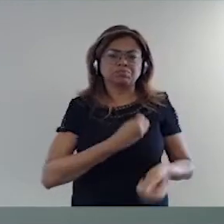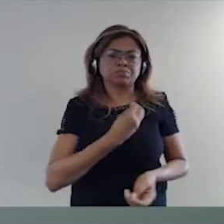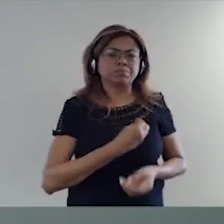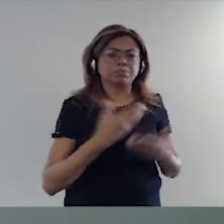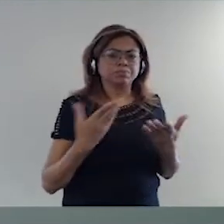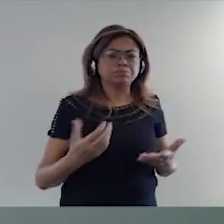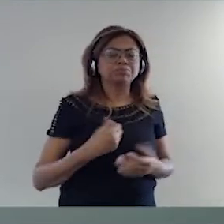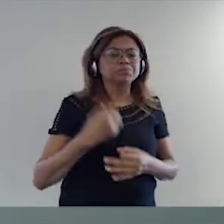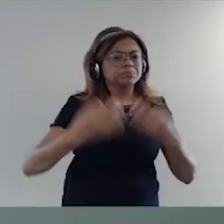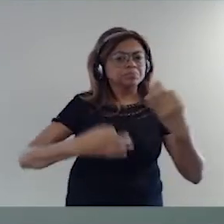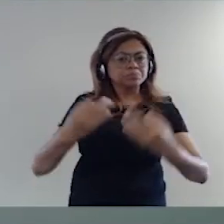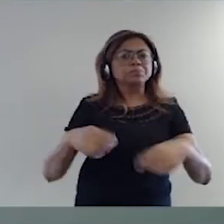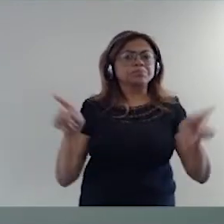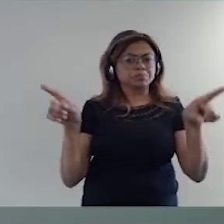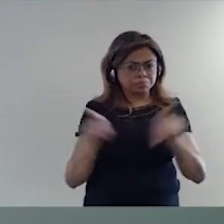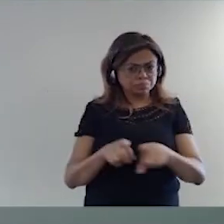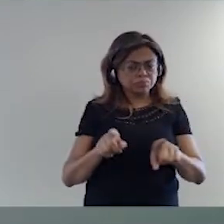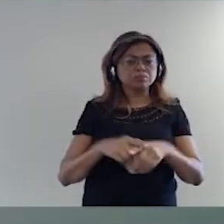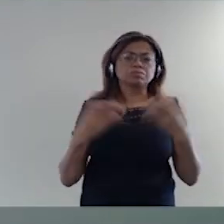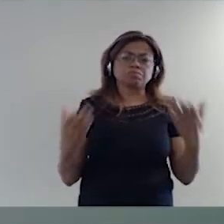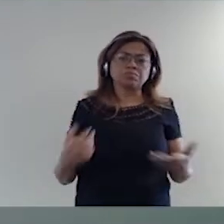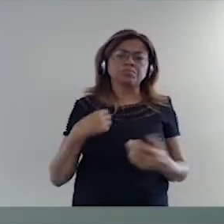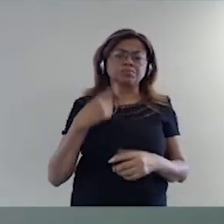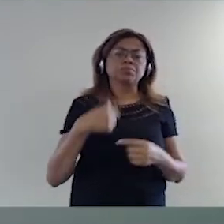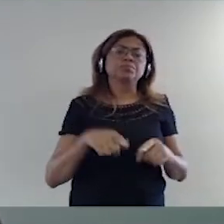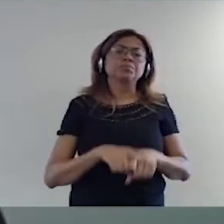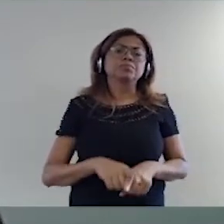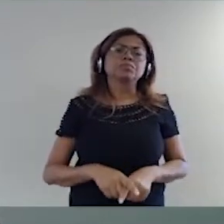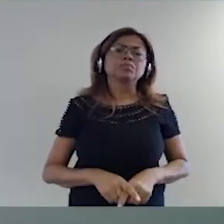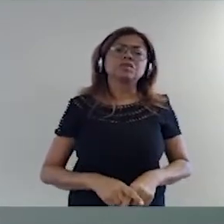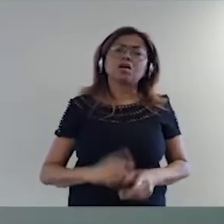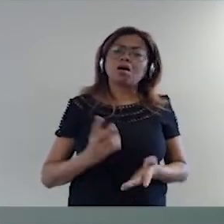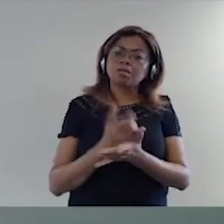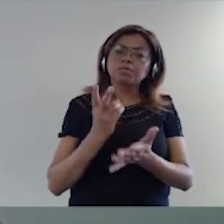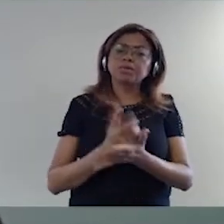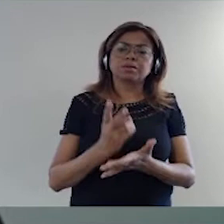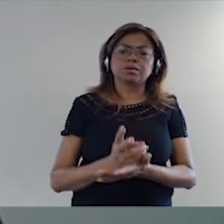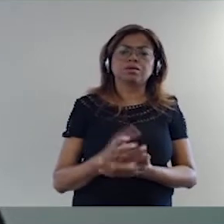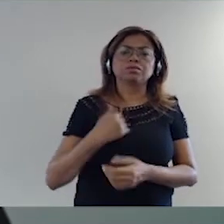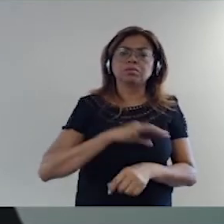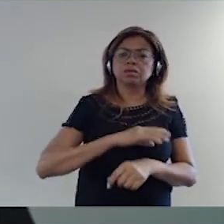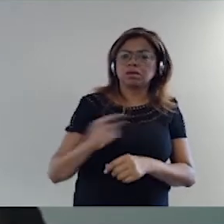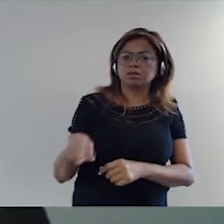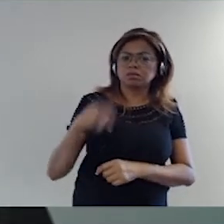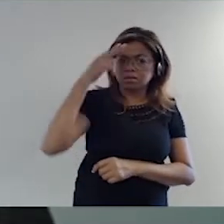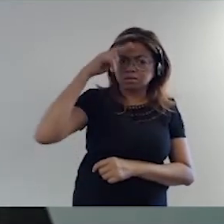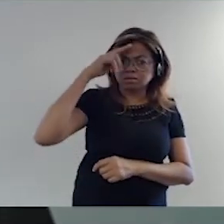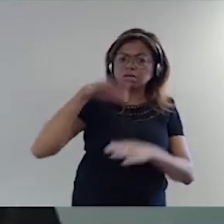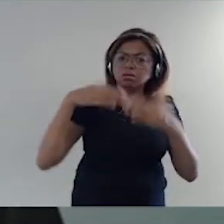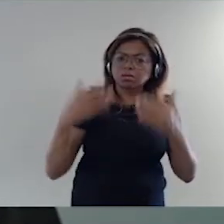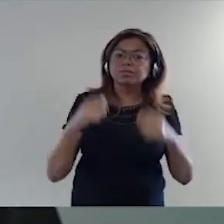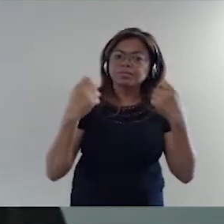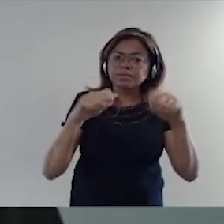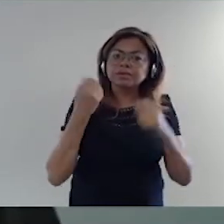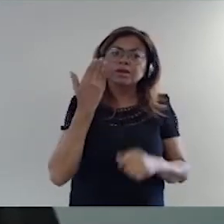de jurisdição, no caso do Poder Judiciário, ainda assim, nestes casos, há de se entender que